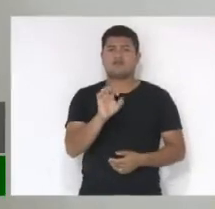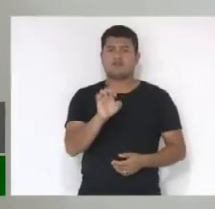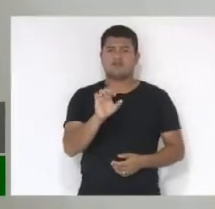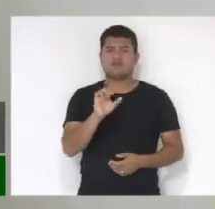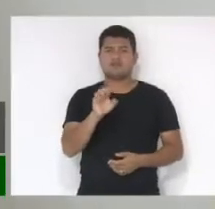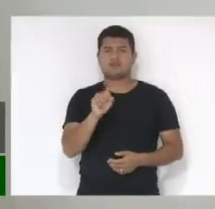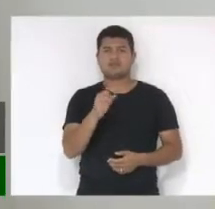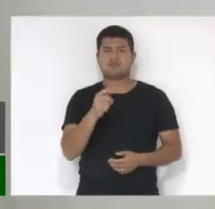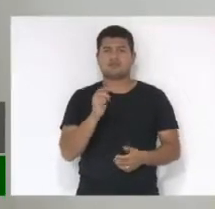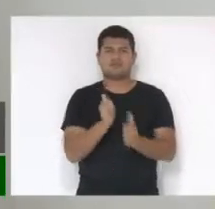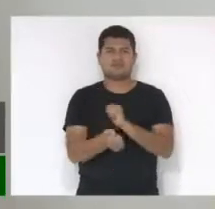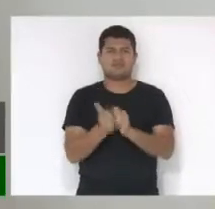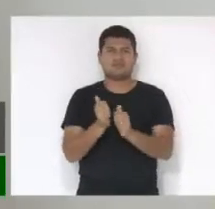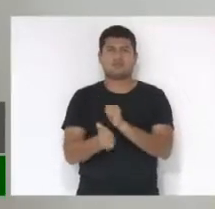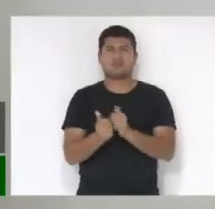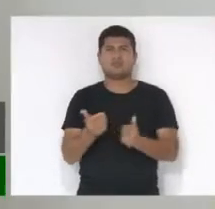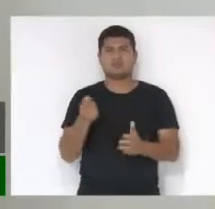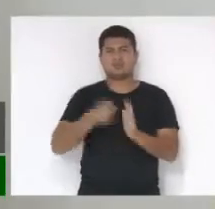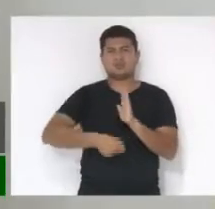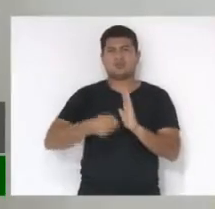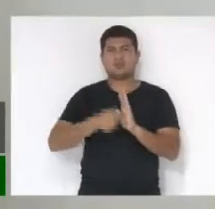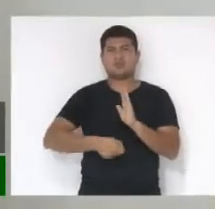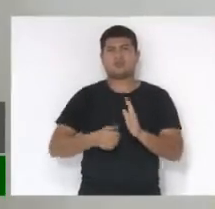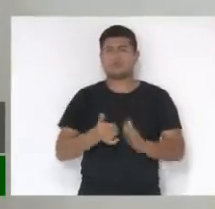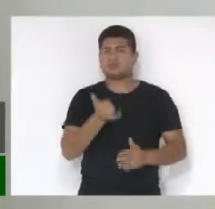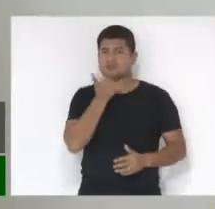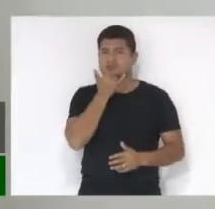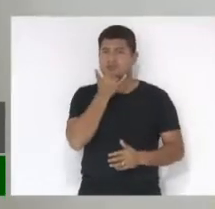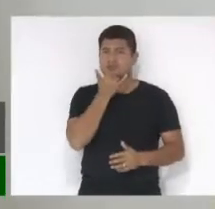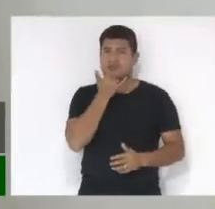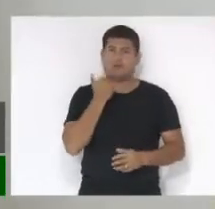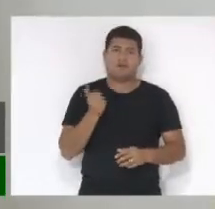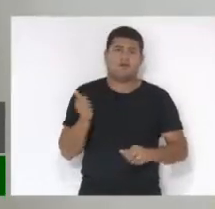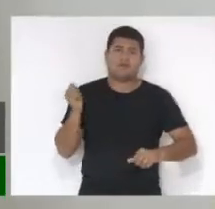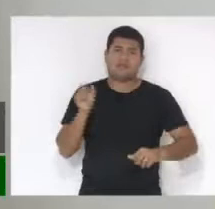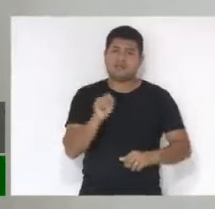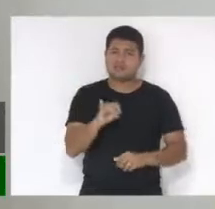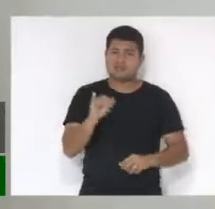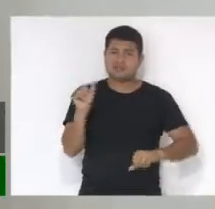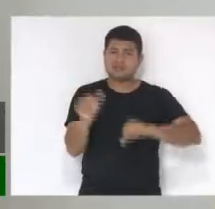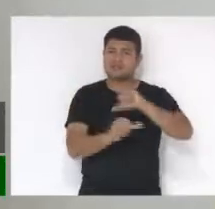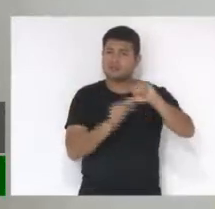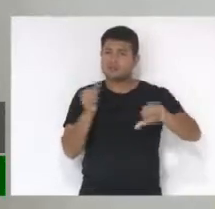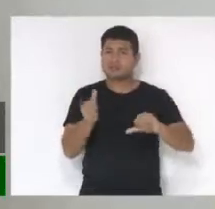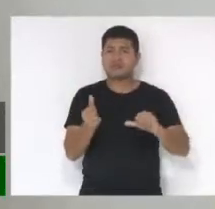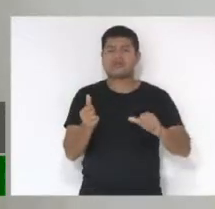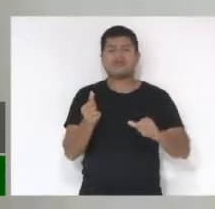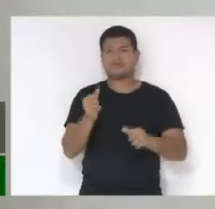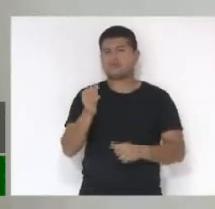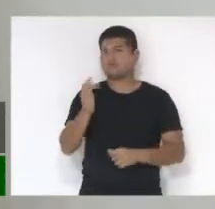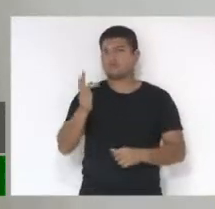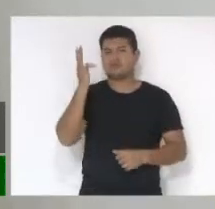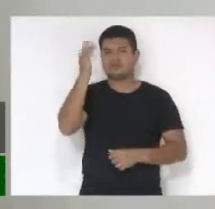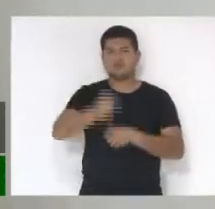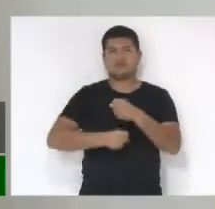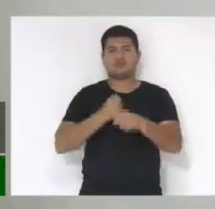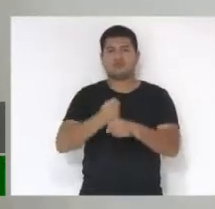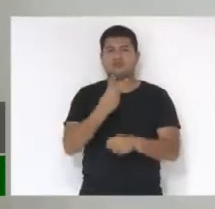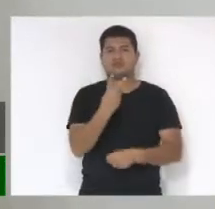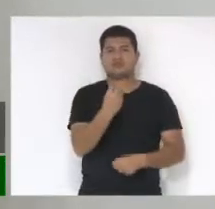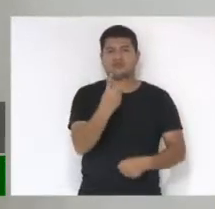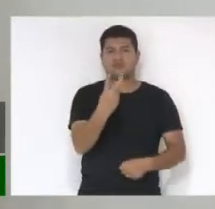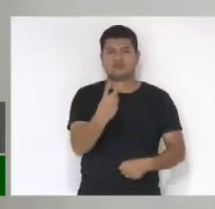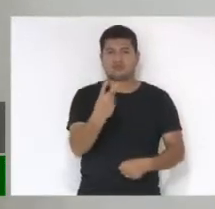junto conosco, batalhar por essa causa. Se for para mudar alguma coisa no próximo ano, mas não mexer no calendário esportivo desse ano, onde as cidades já